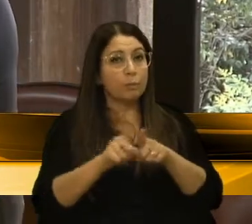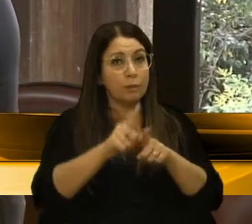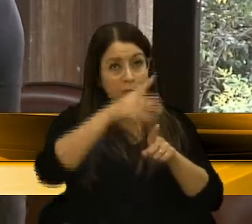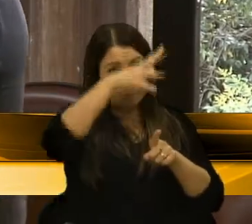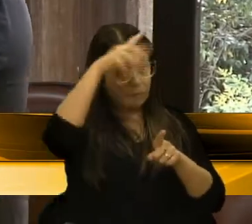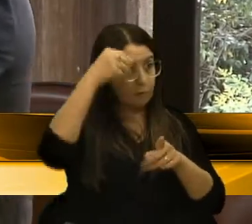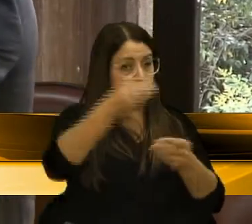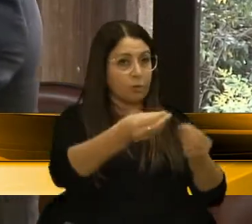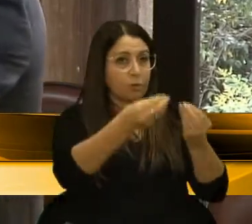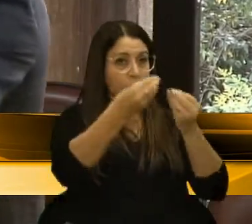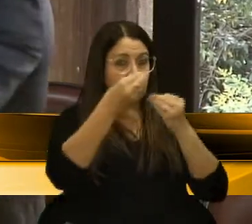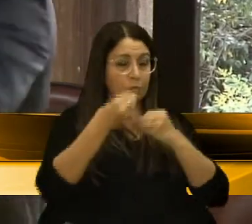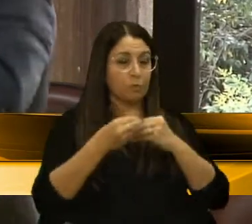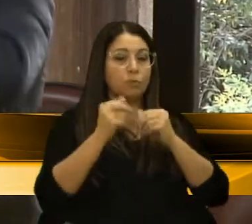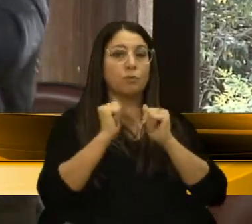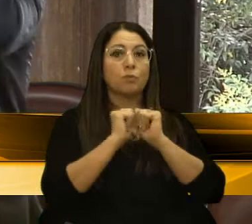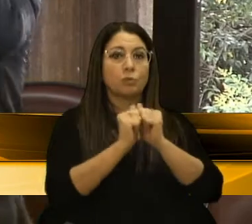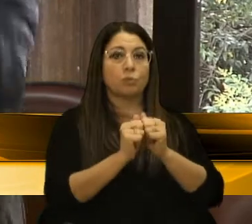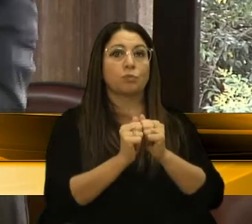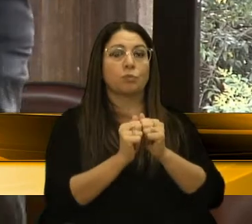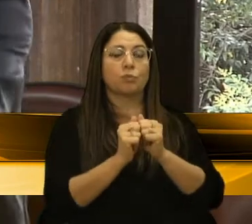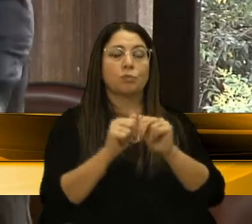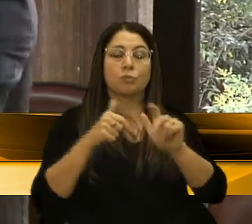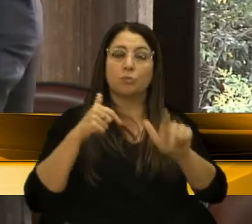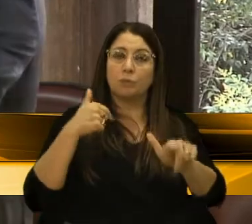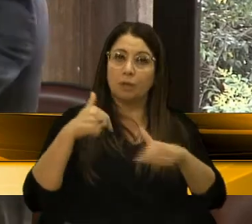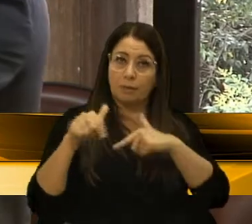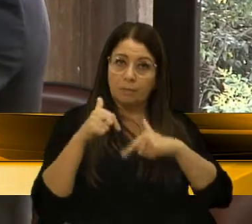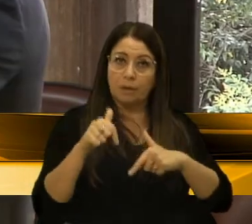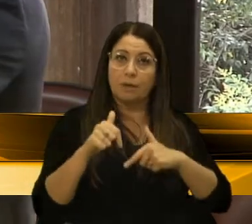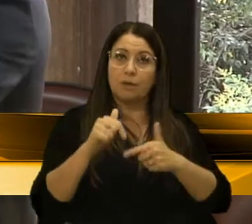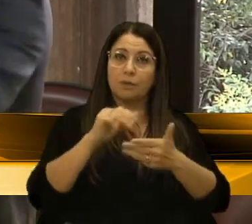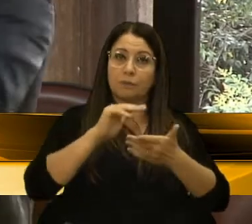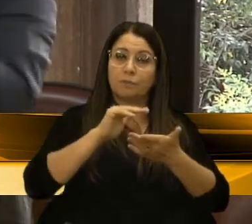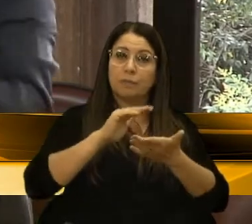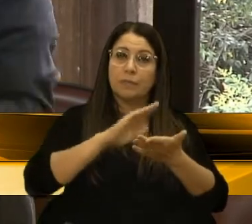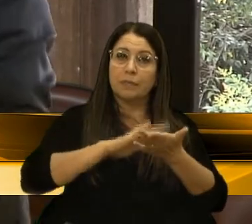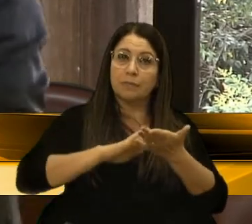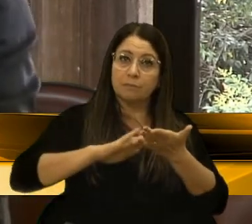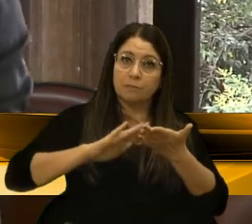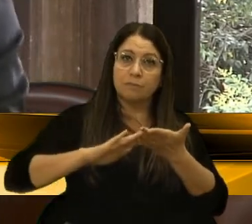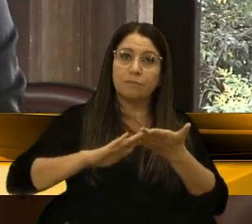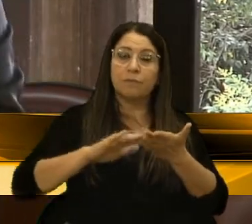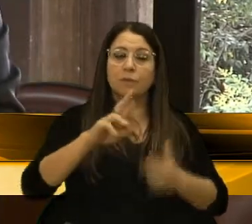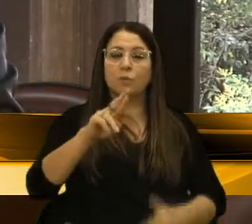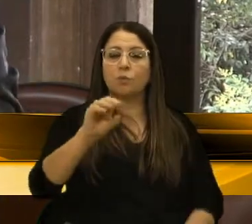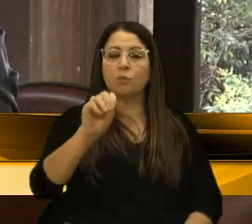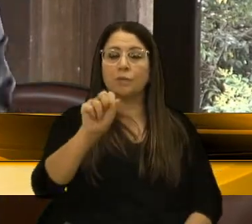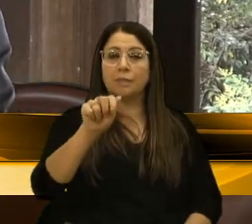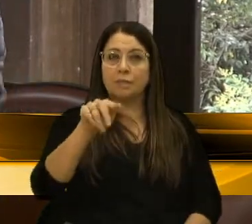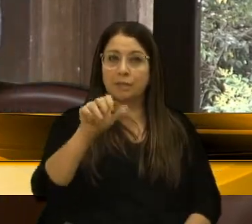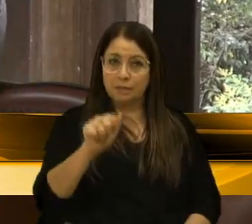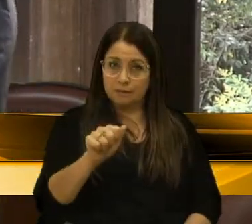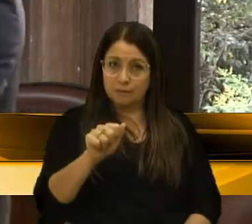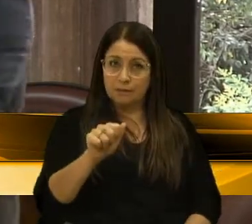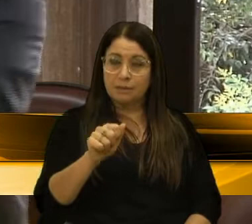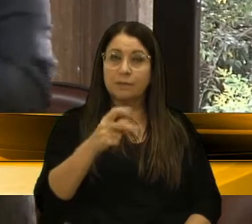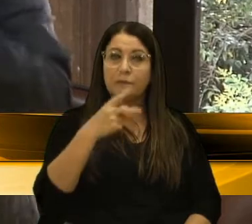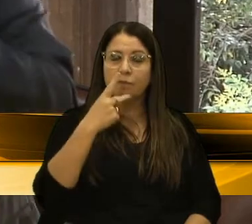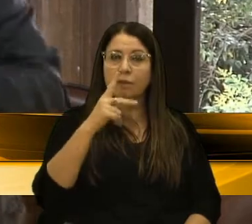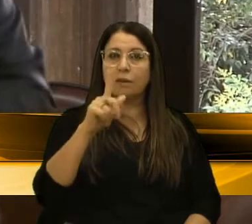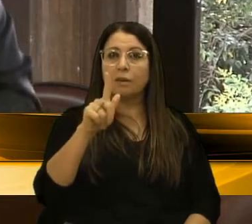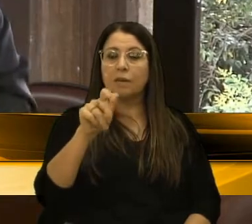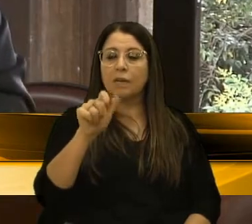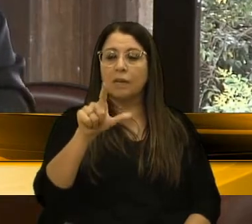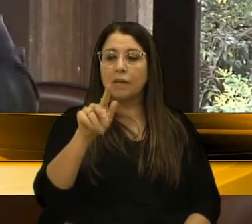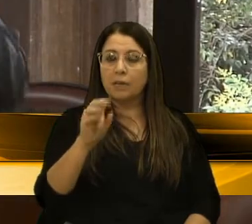executivo, através de um grande trabalho de dissertação de mestrado da Rosana Pessini, que declara o Galeto Primo